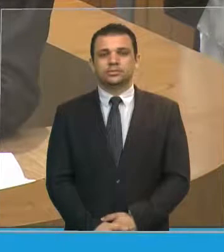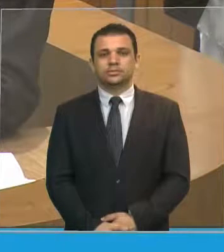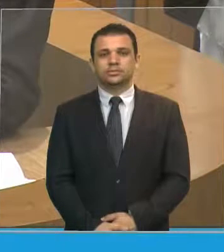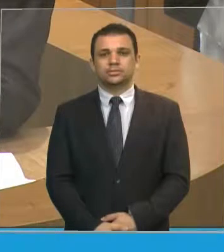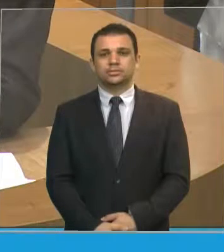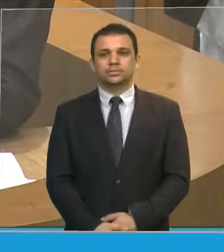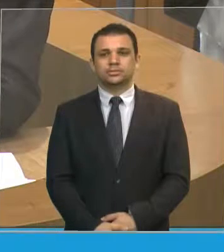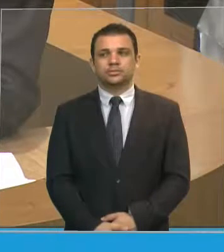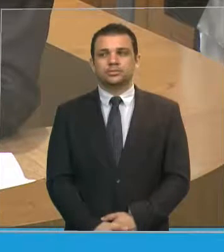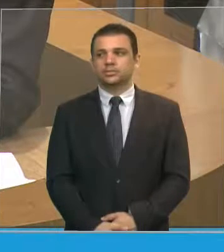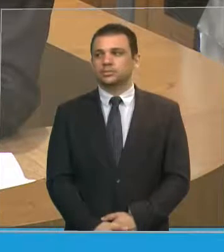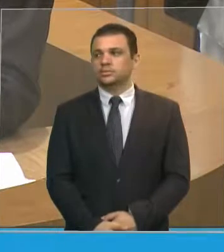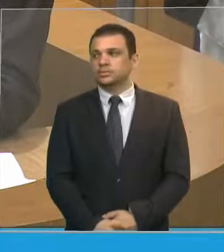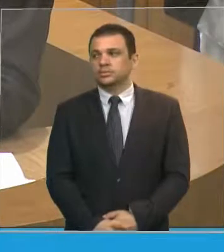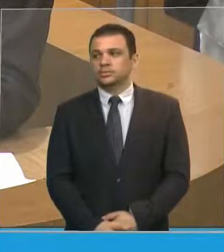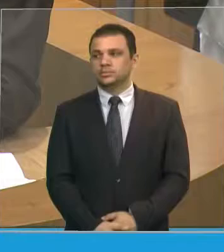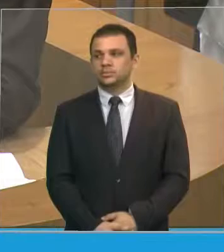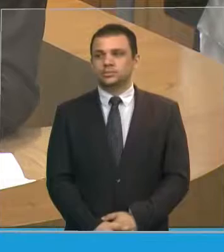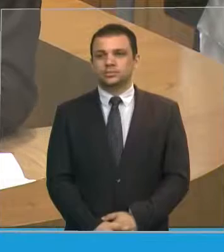no ano de